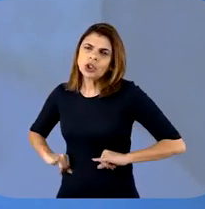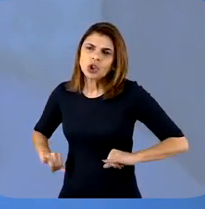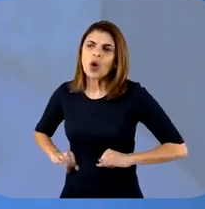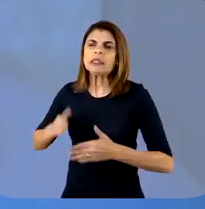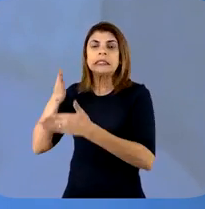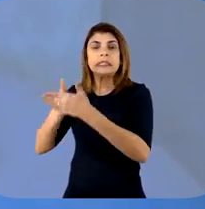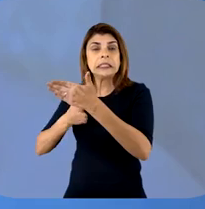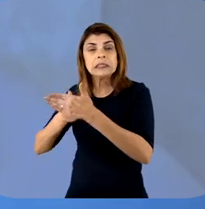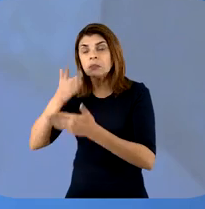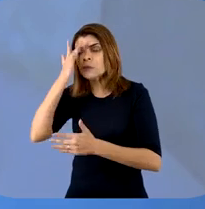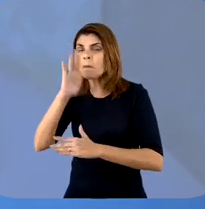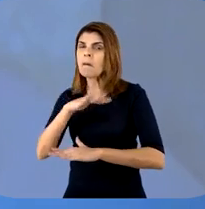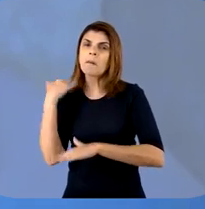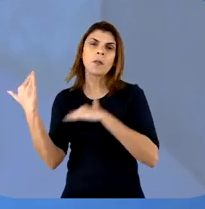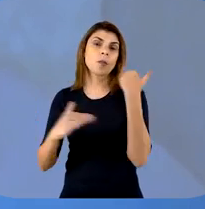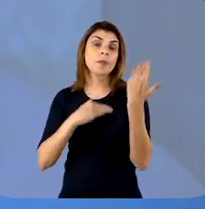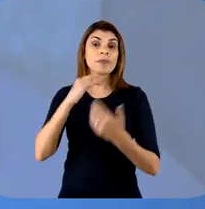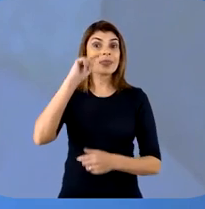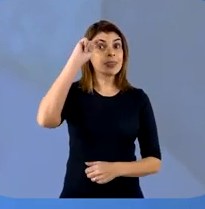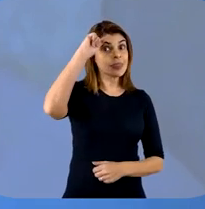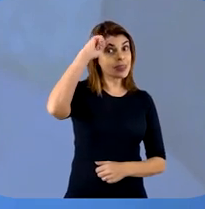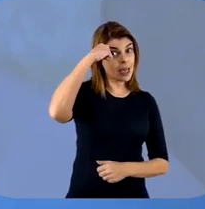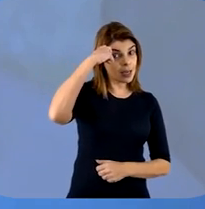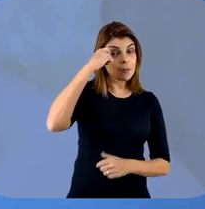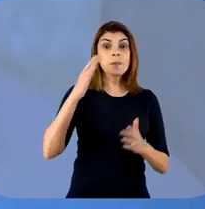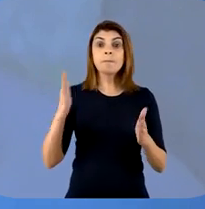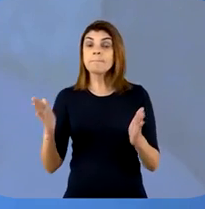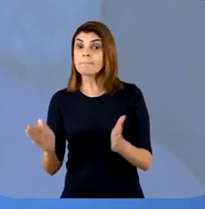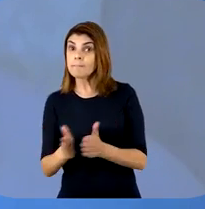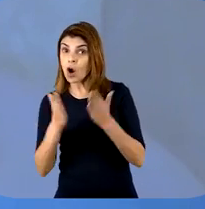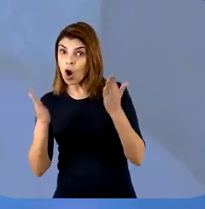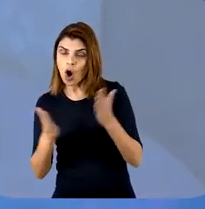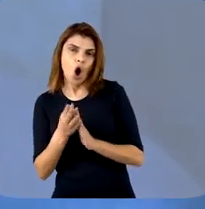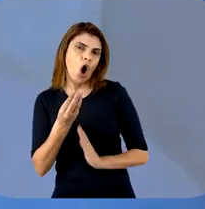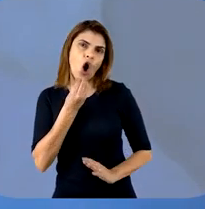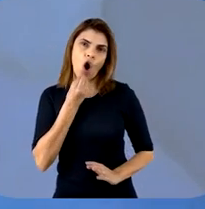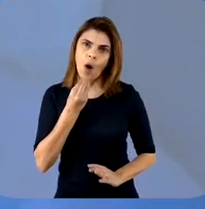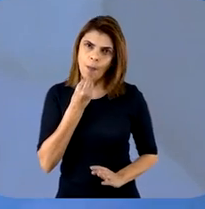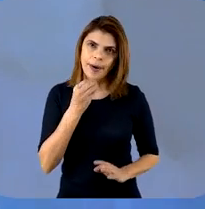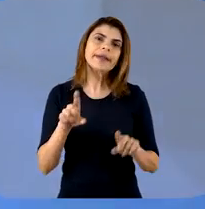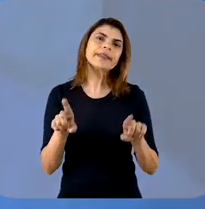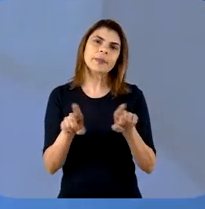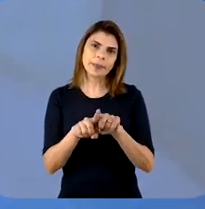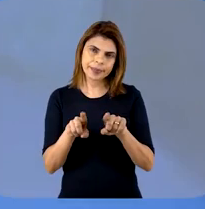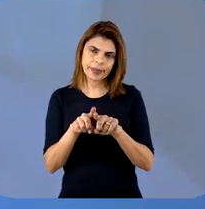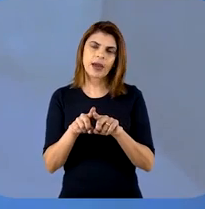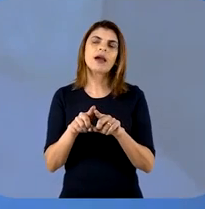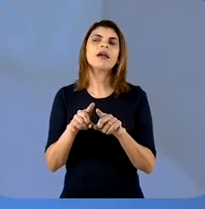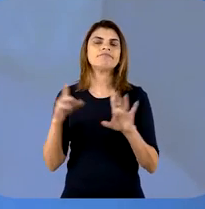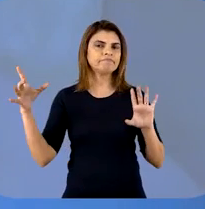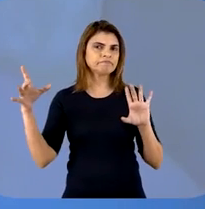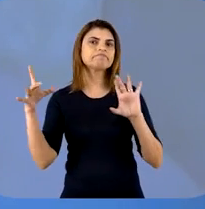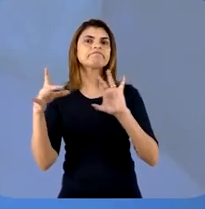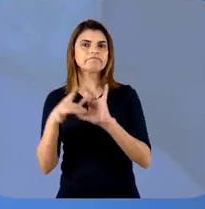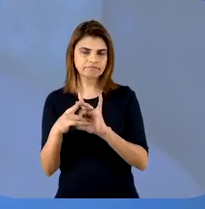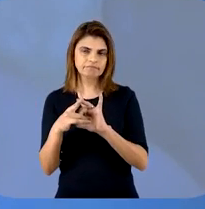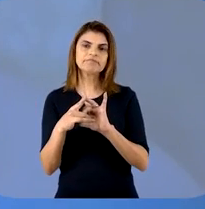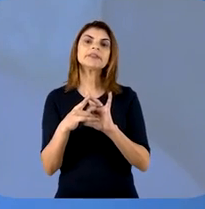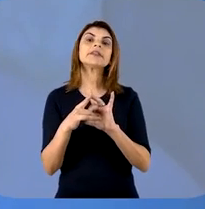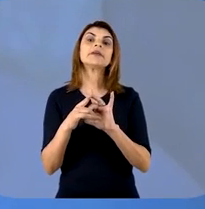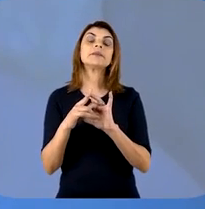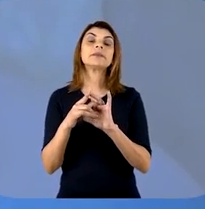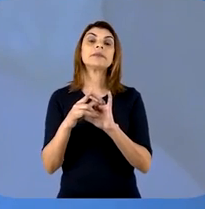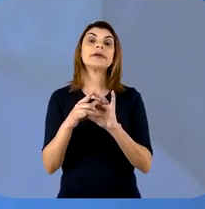mais gente morrer entre negros, pobres, obviamente, e aí tem até uma certa associação na